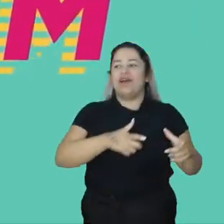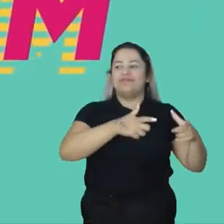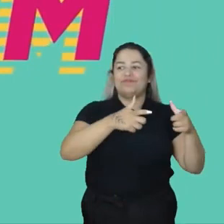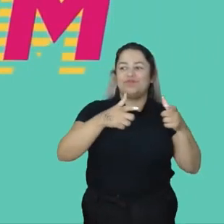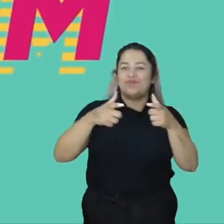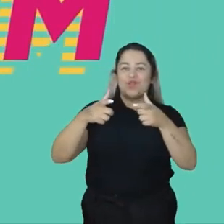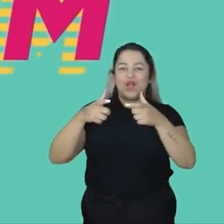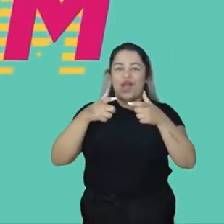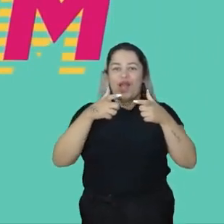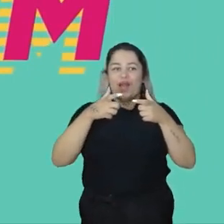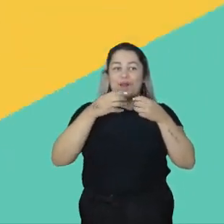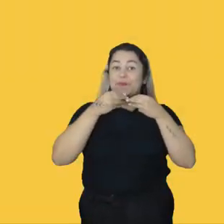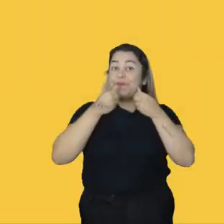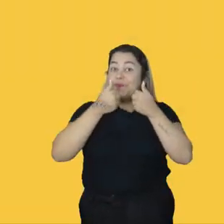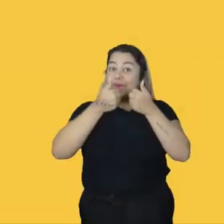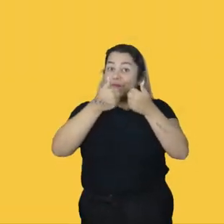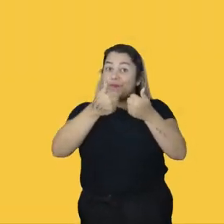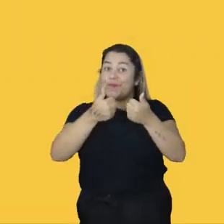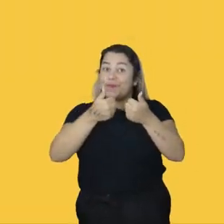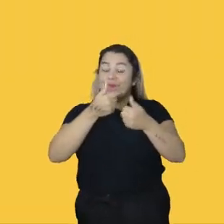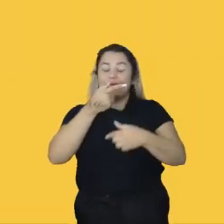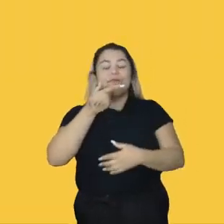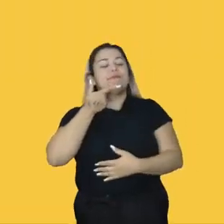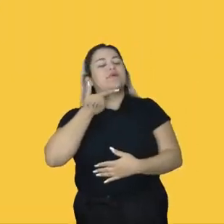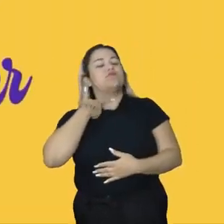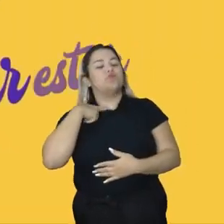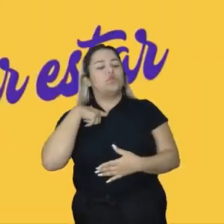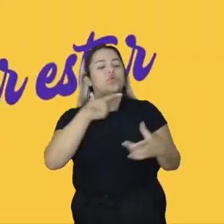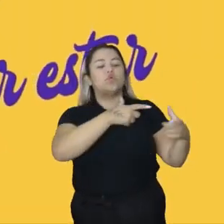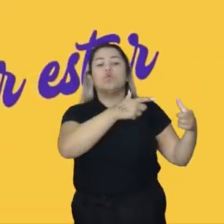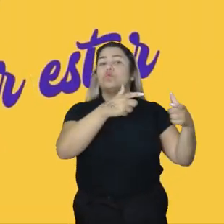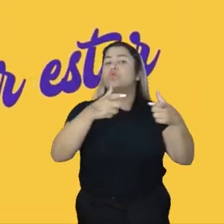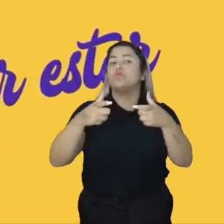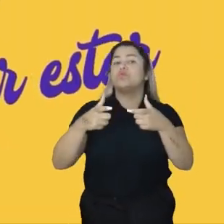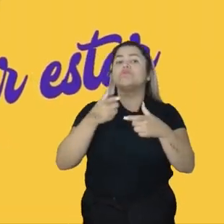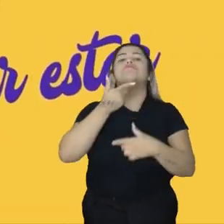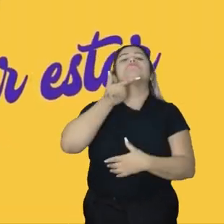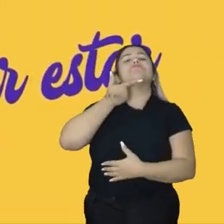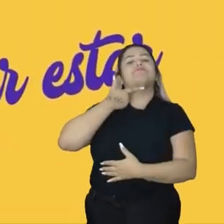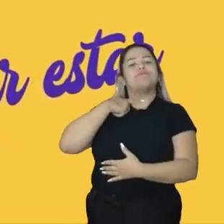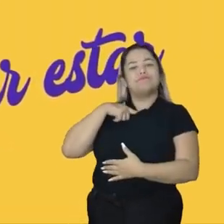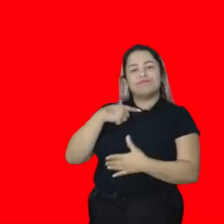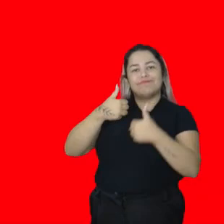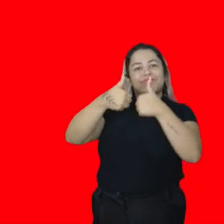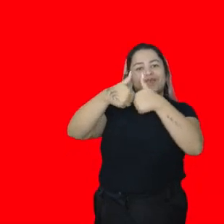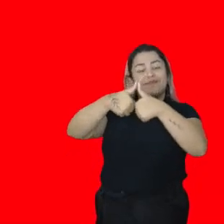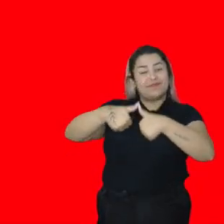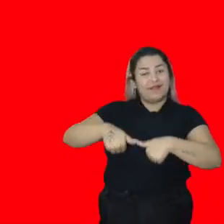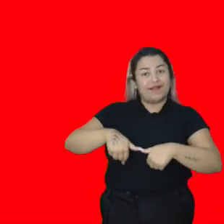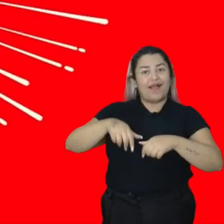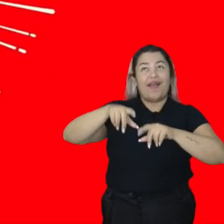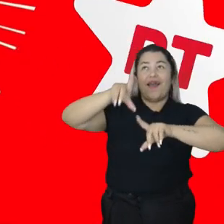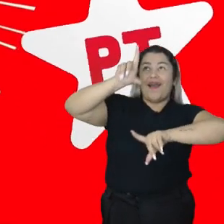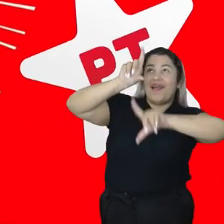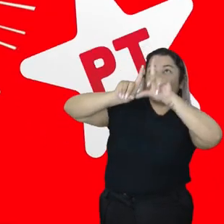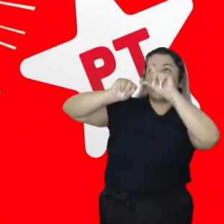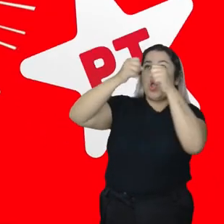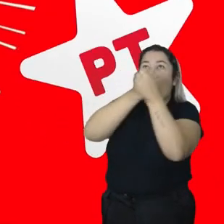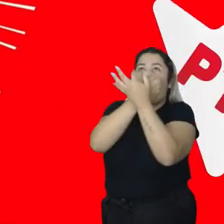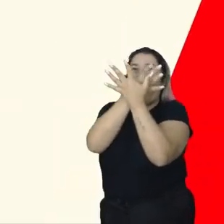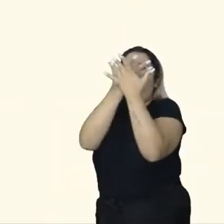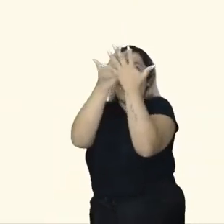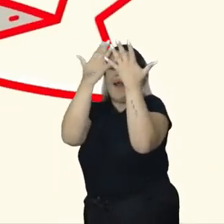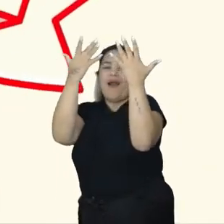lugar que é bom pra mim é onde eu quiser estar. A estrela ainda